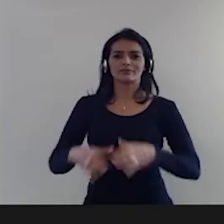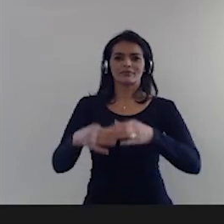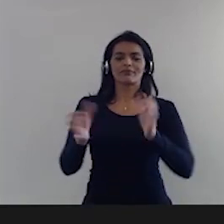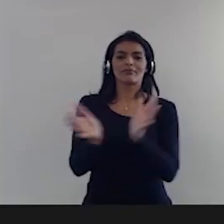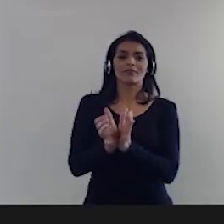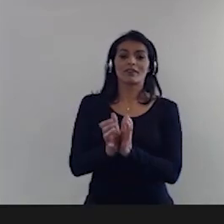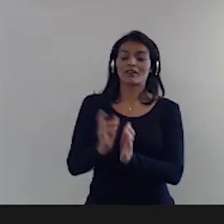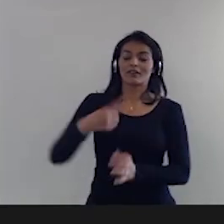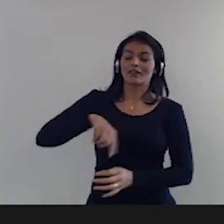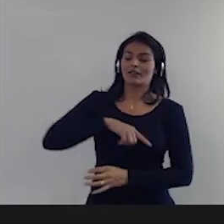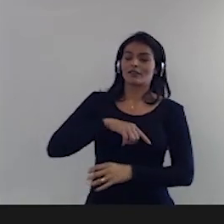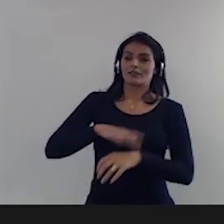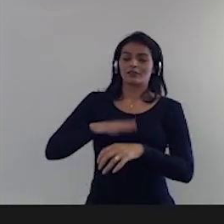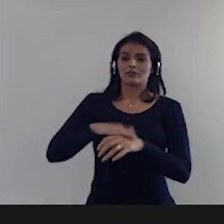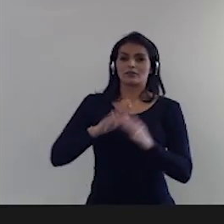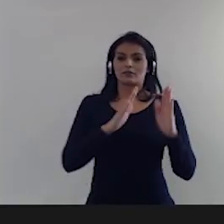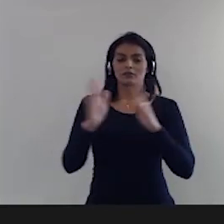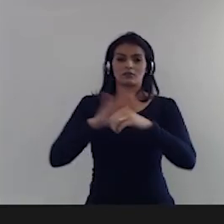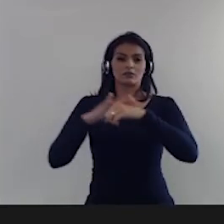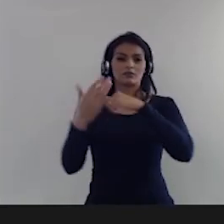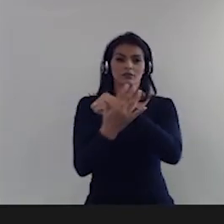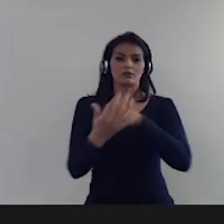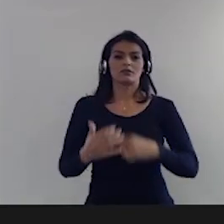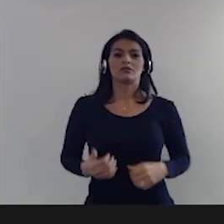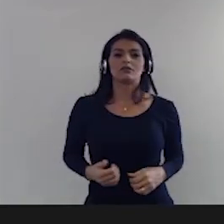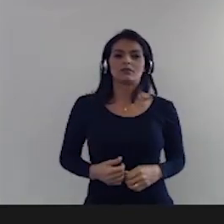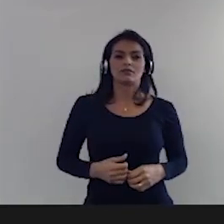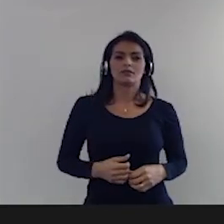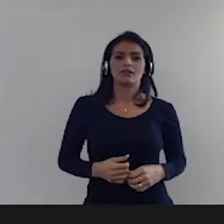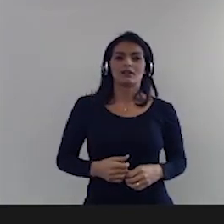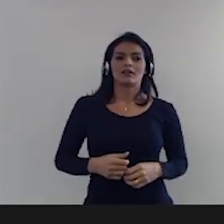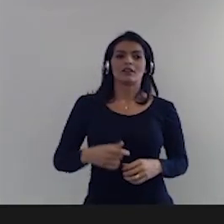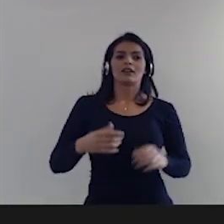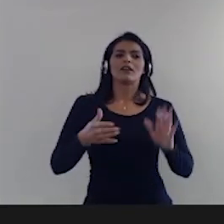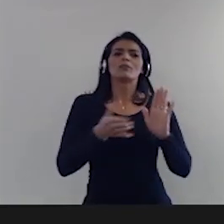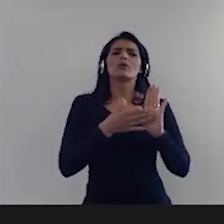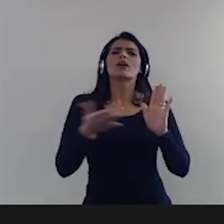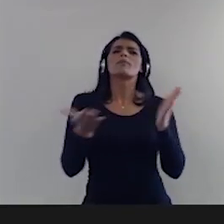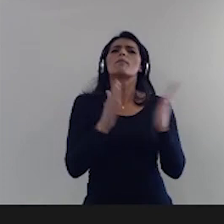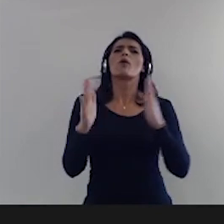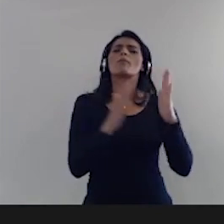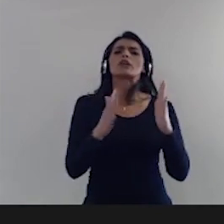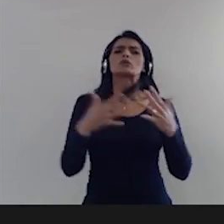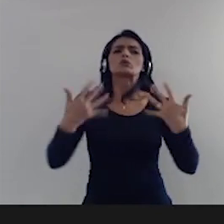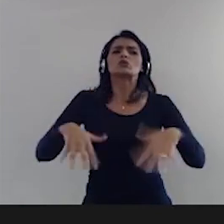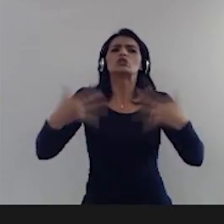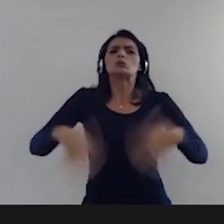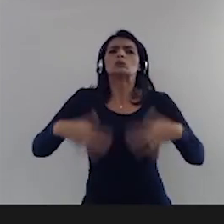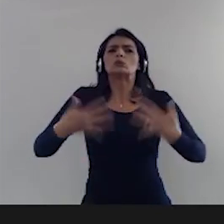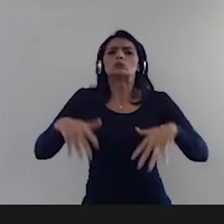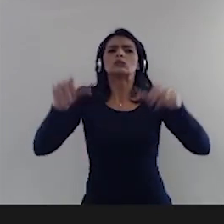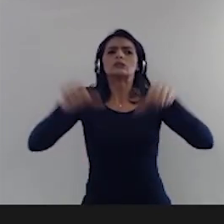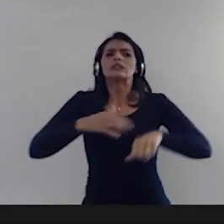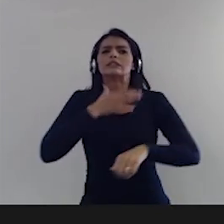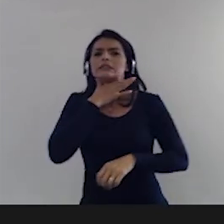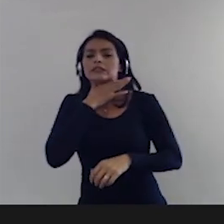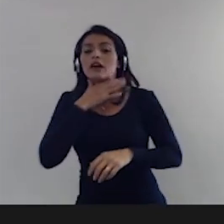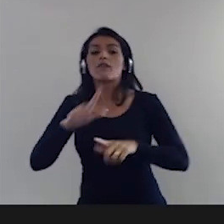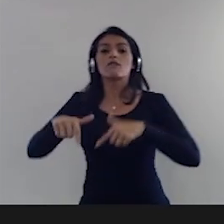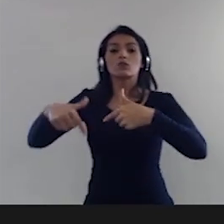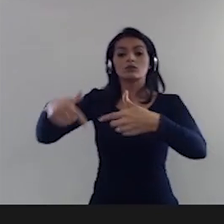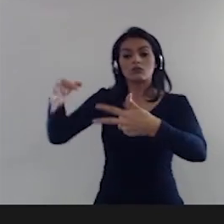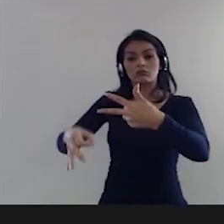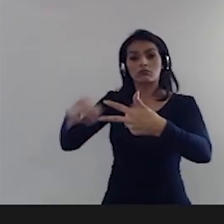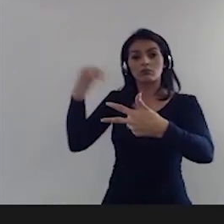o que nós passamos durante esse período de pandemia. E por que eu falo em regime de exceção? Porque a função e a importância do judiciário